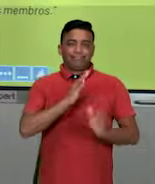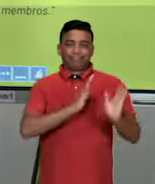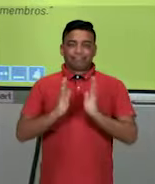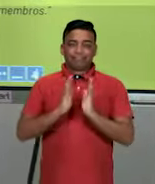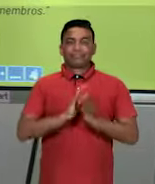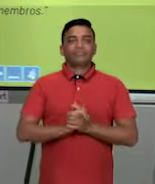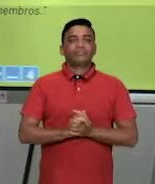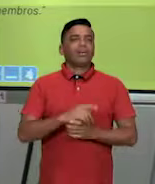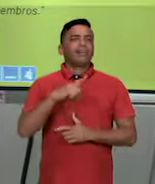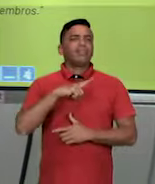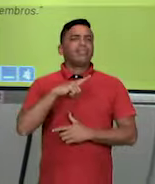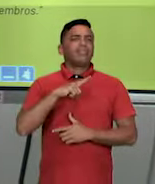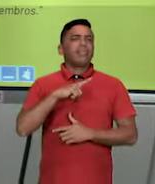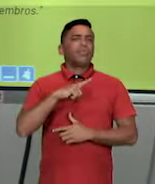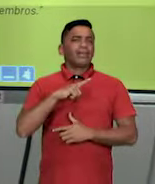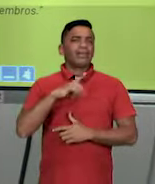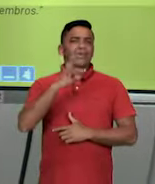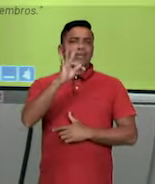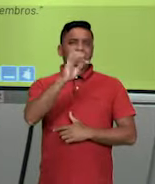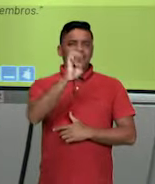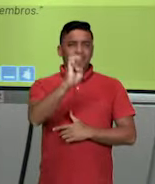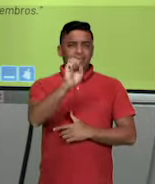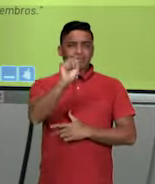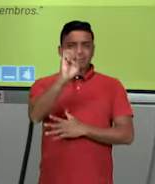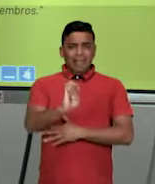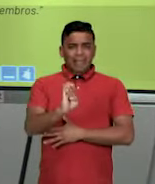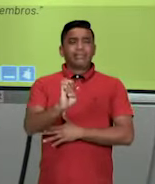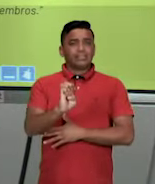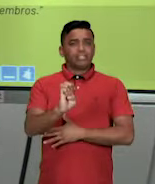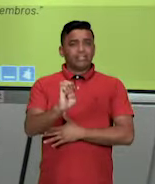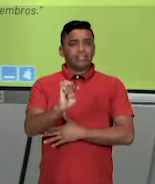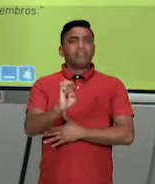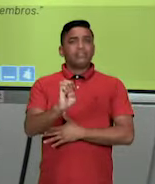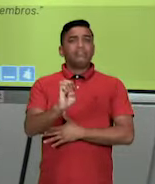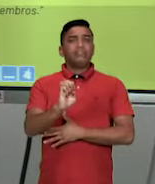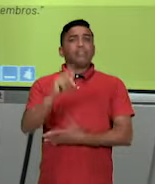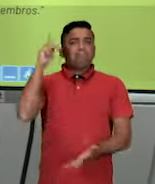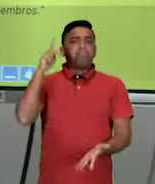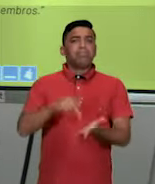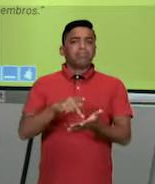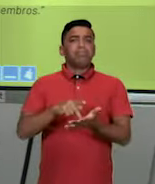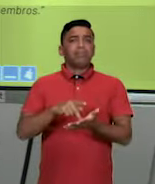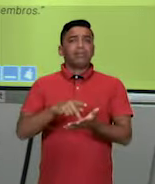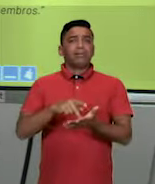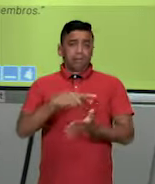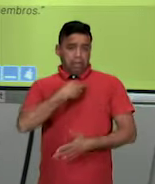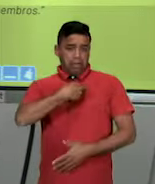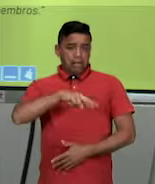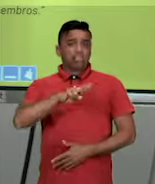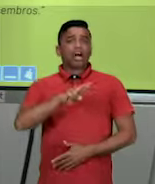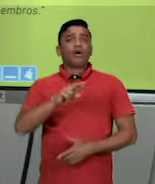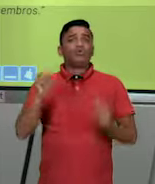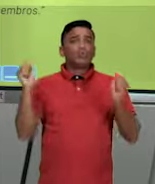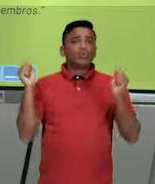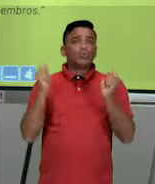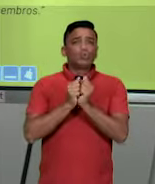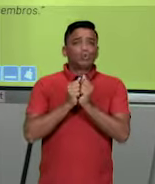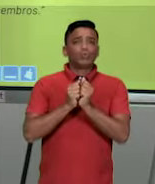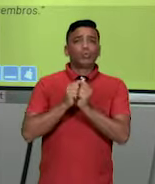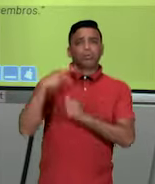uma espécie de tese, olha, eu tenho uma afirmação que a religião sempre esteve envolvida com a política. E eu